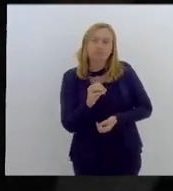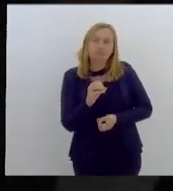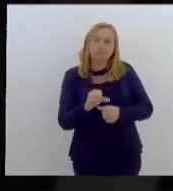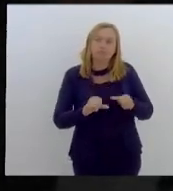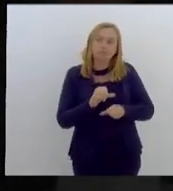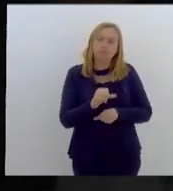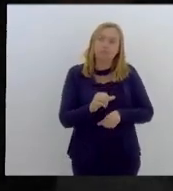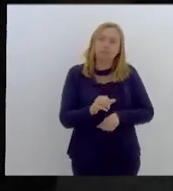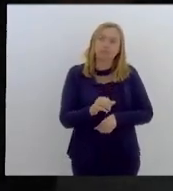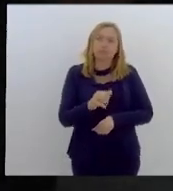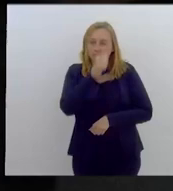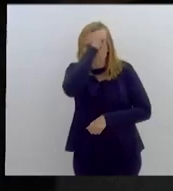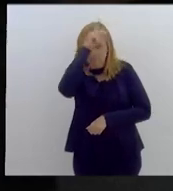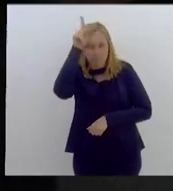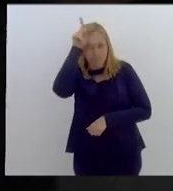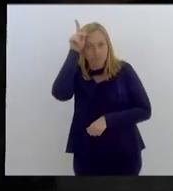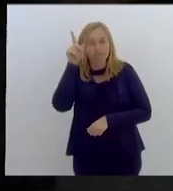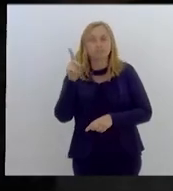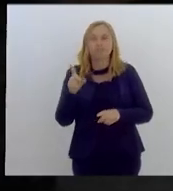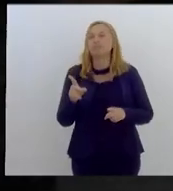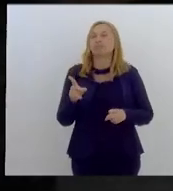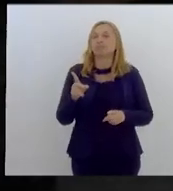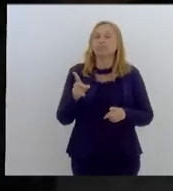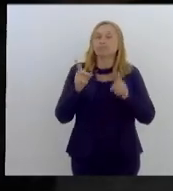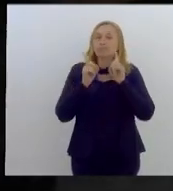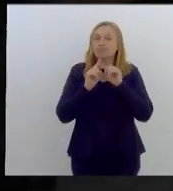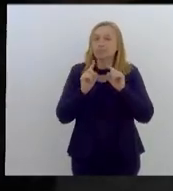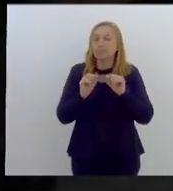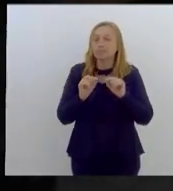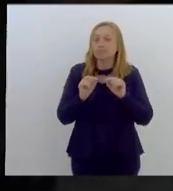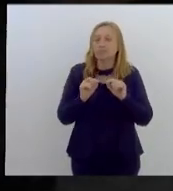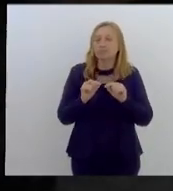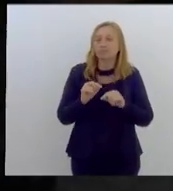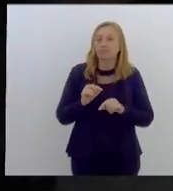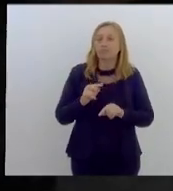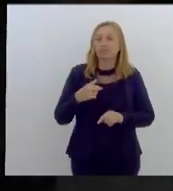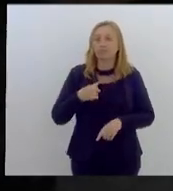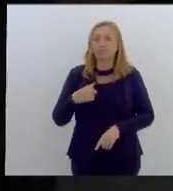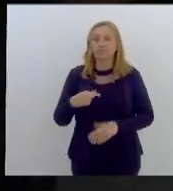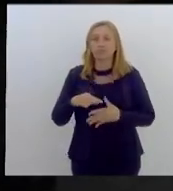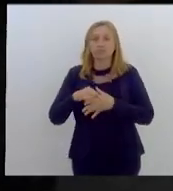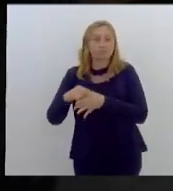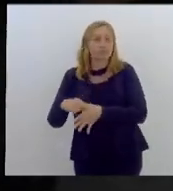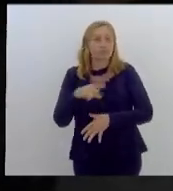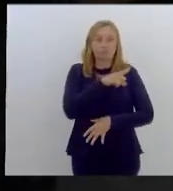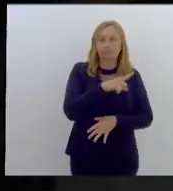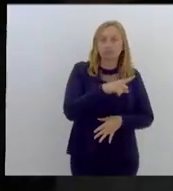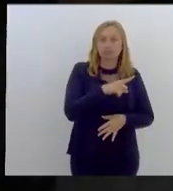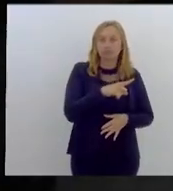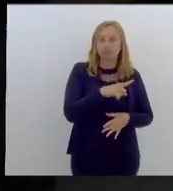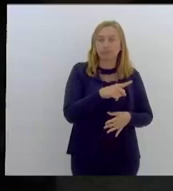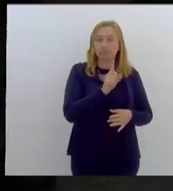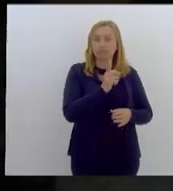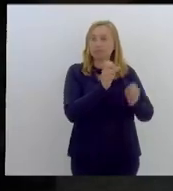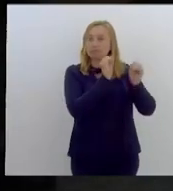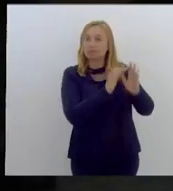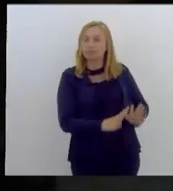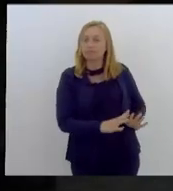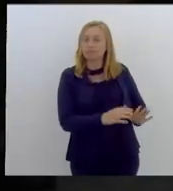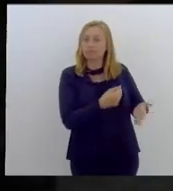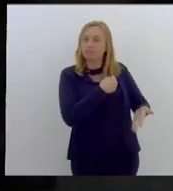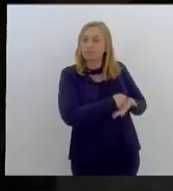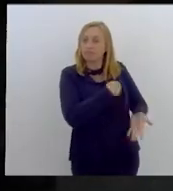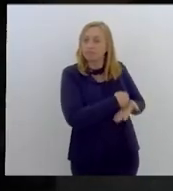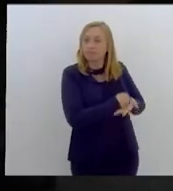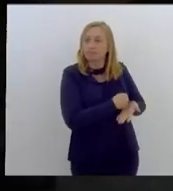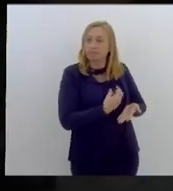de Cabo Frio, eu fui líder do governo, ele aqui da base aliada, eu não expliquei isso a ele, ele vai me cobrar isso